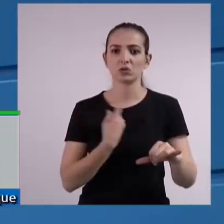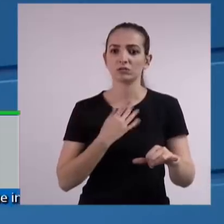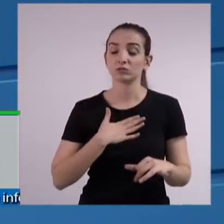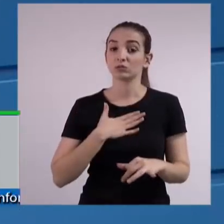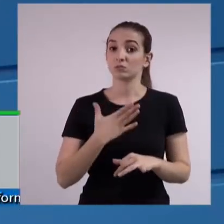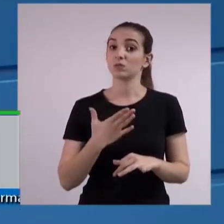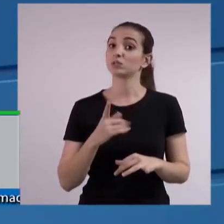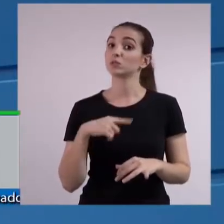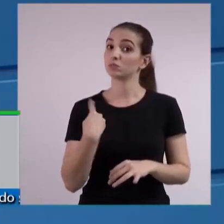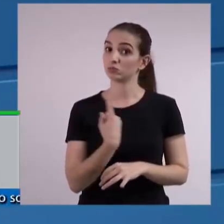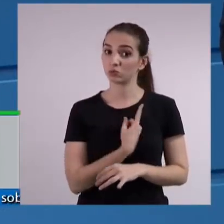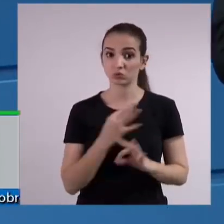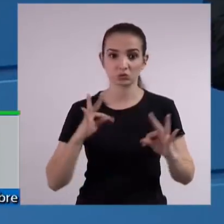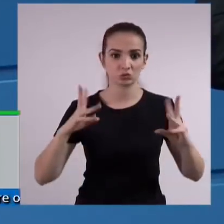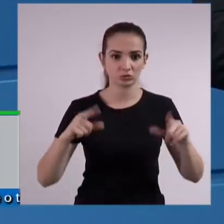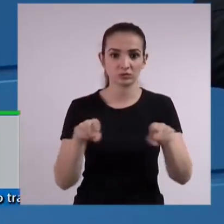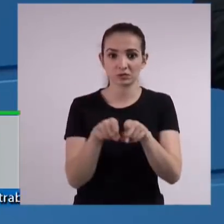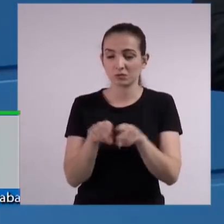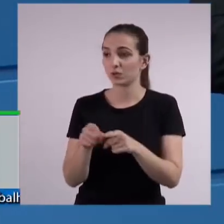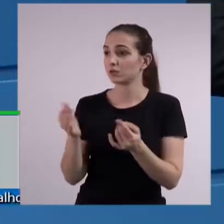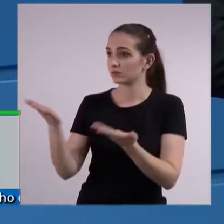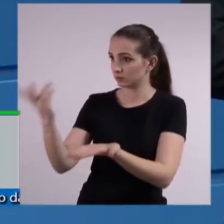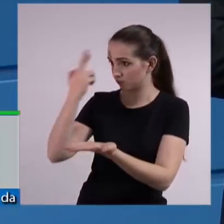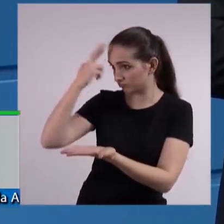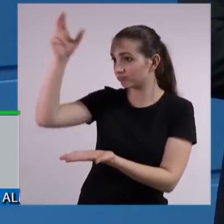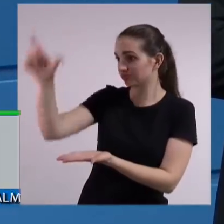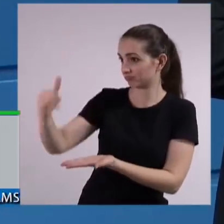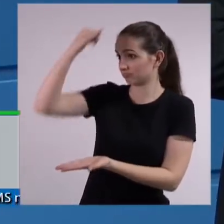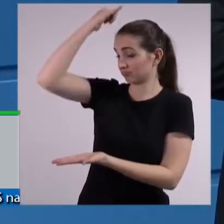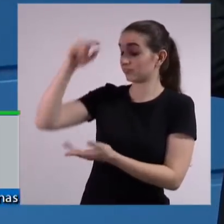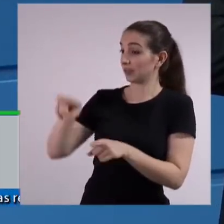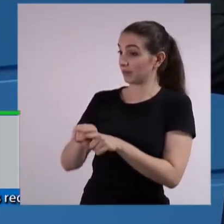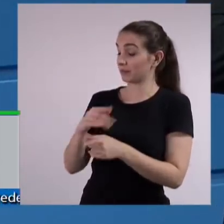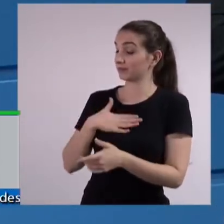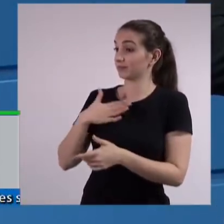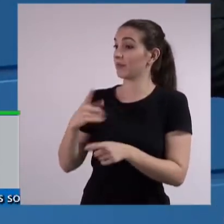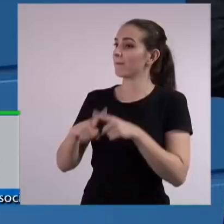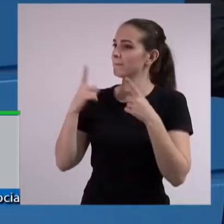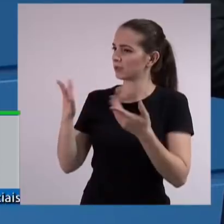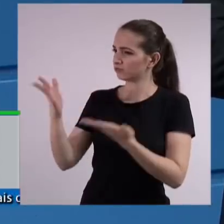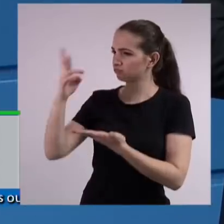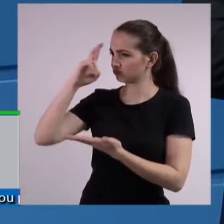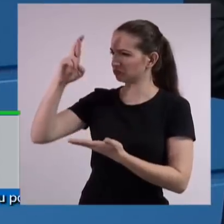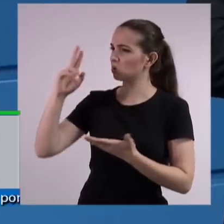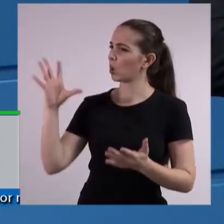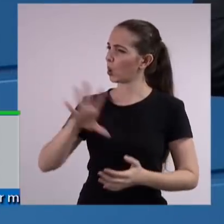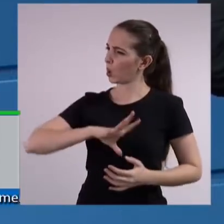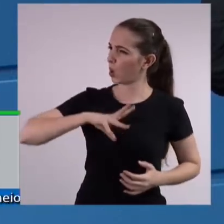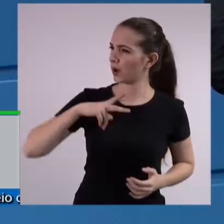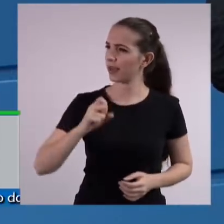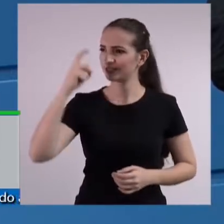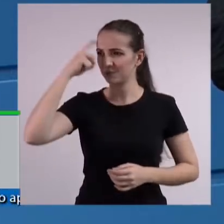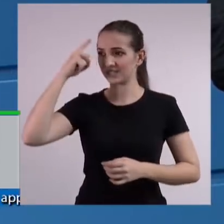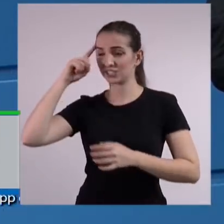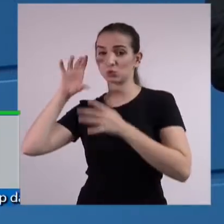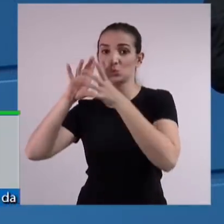todos nós, inclusive para a própria Vossa Excelência. Mas Vossa Excelência, com espírito altruísta, pensando no coletivo,